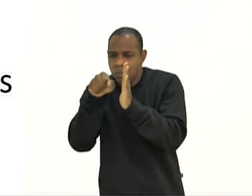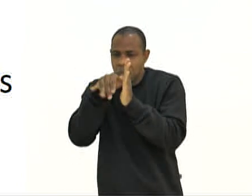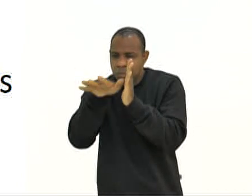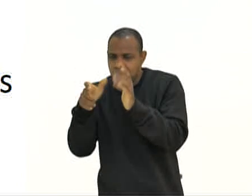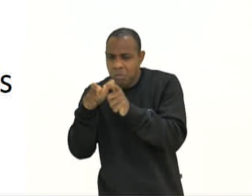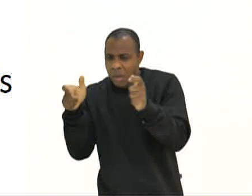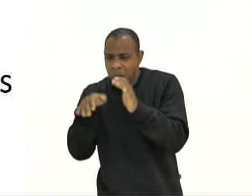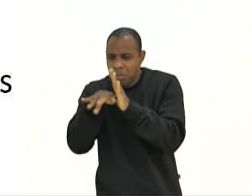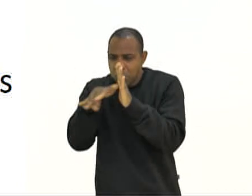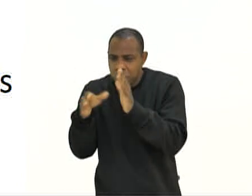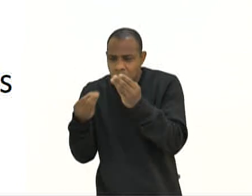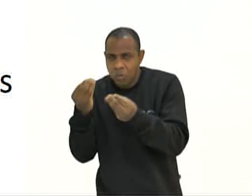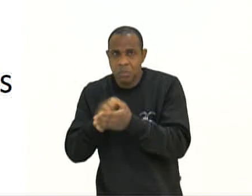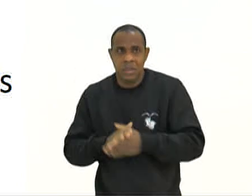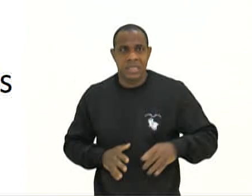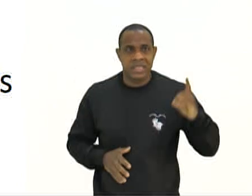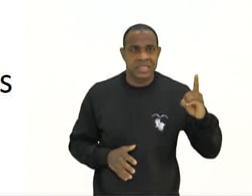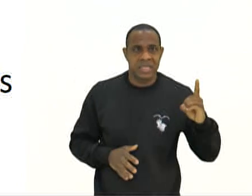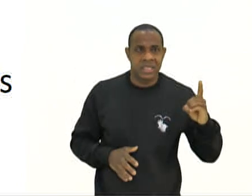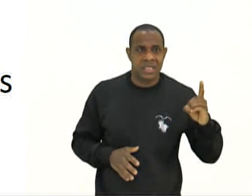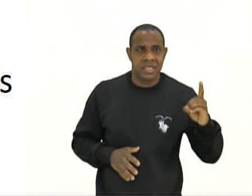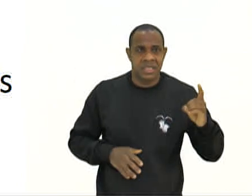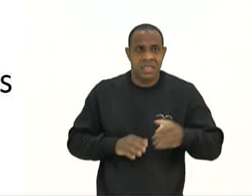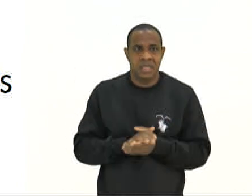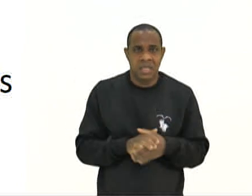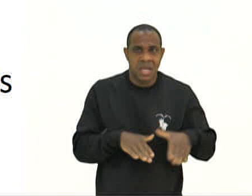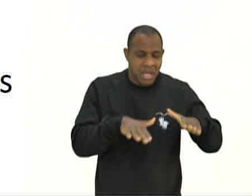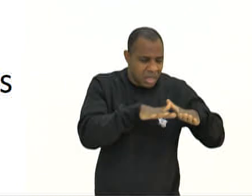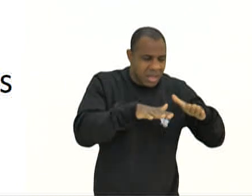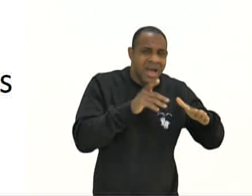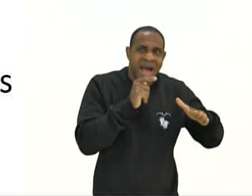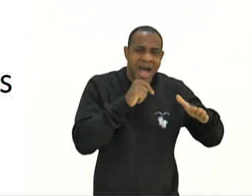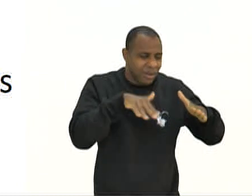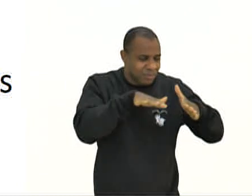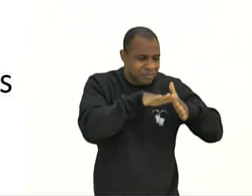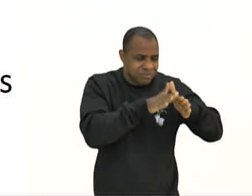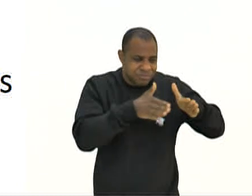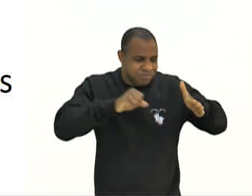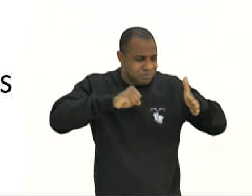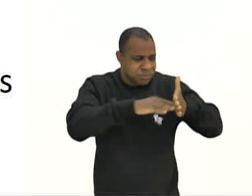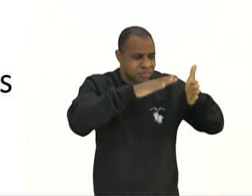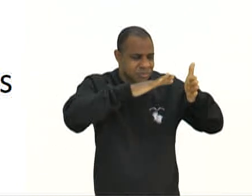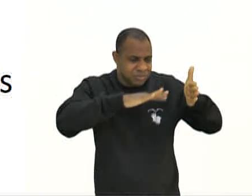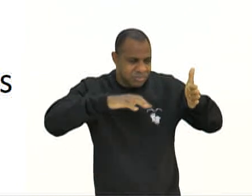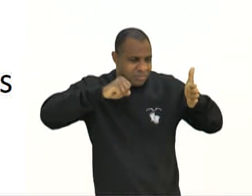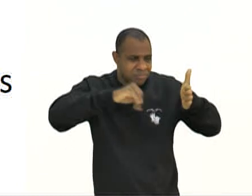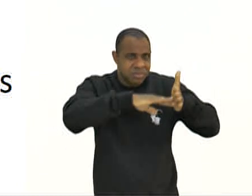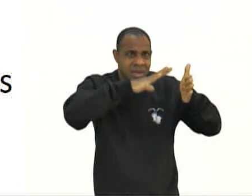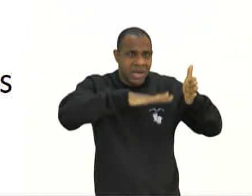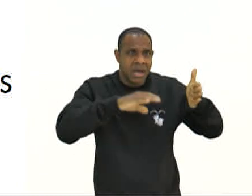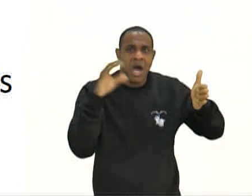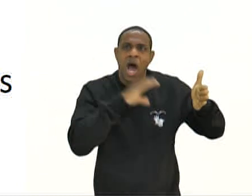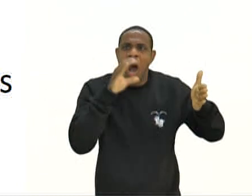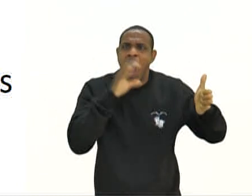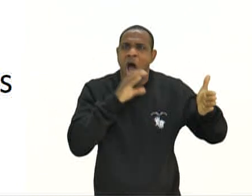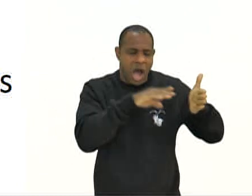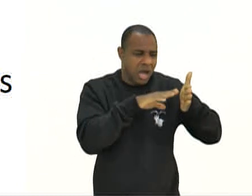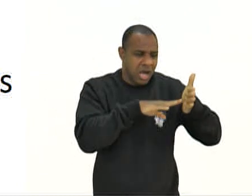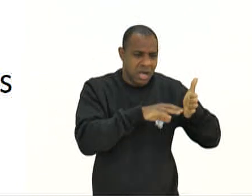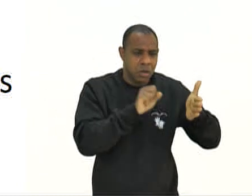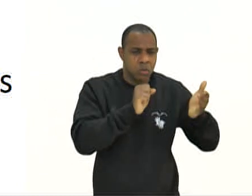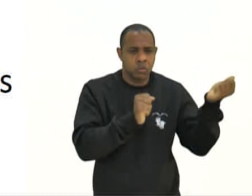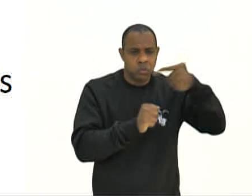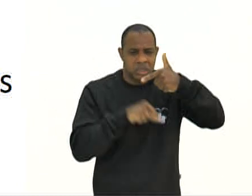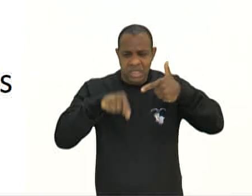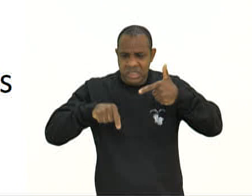regiões mais rasas apresentam ondas menos velozes que as ondas de regiões mais profundas. Então, um tempinho